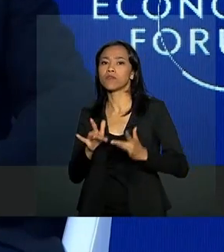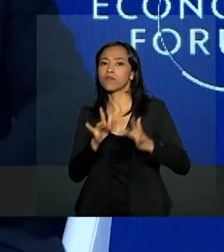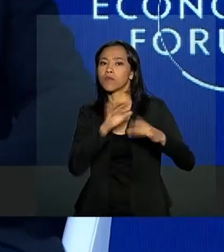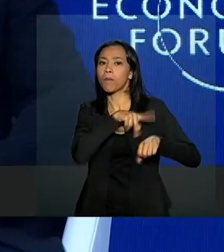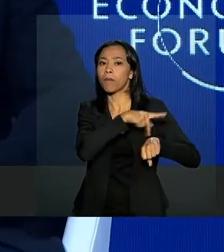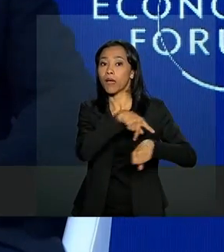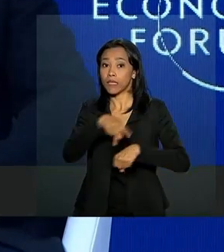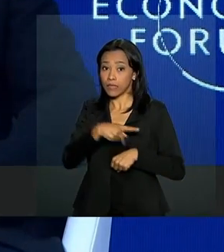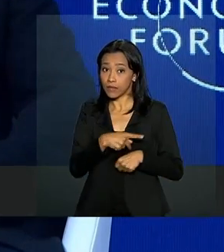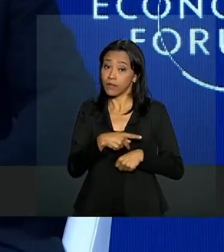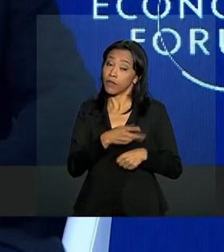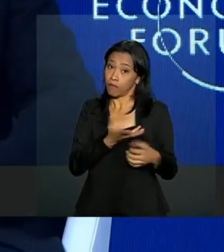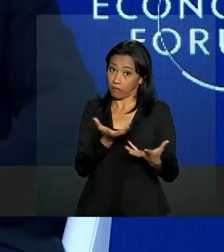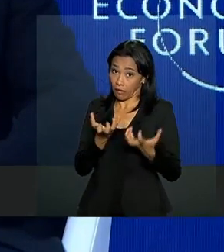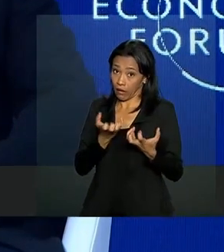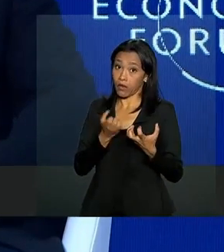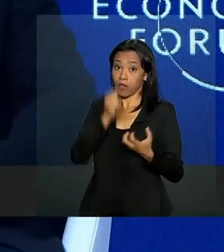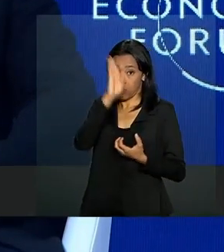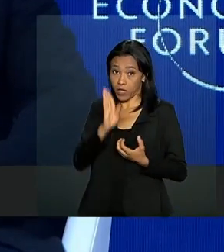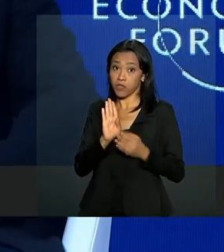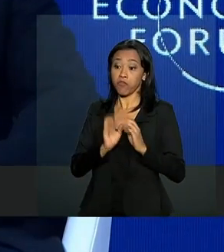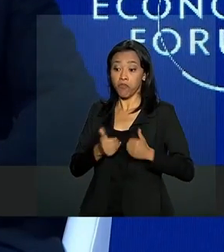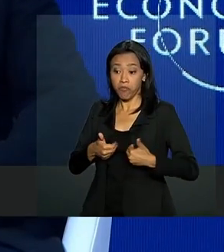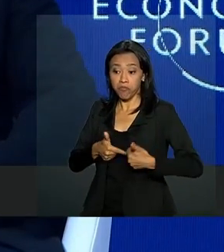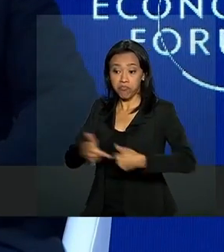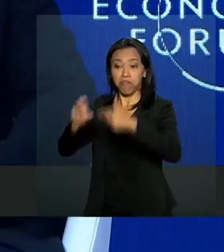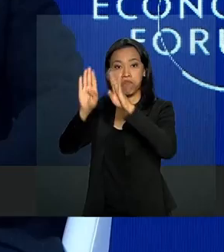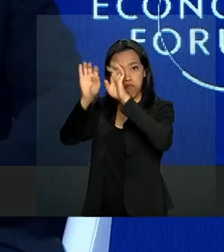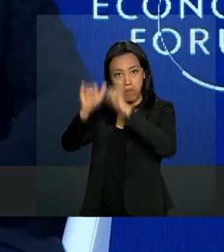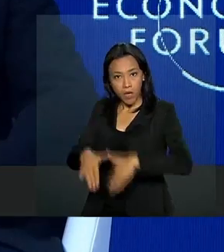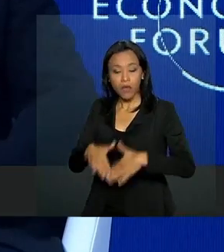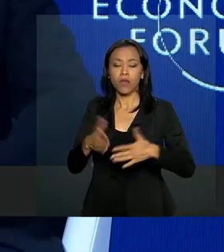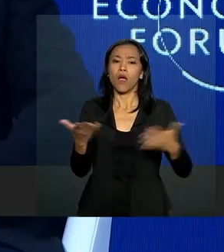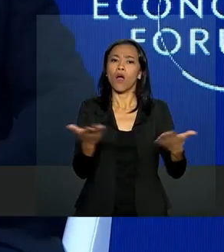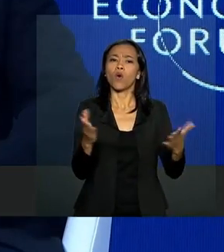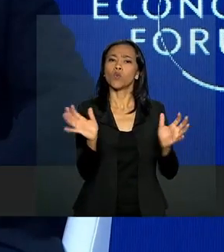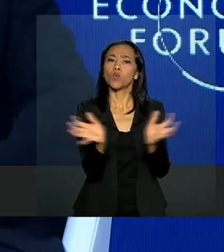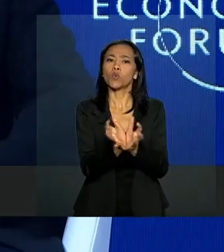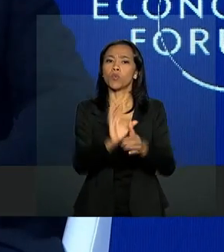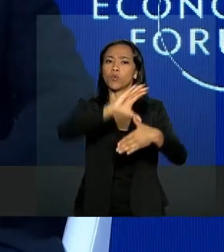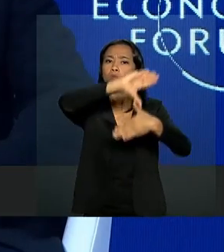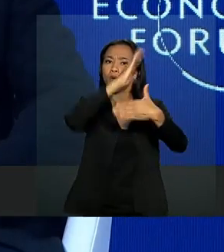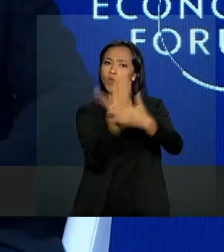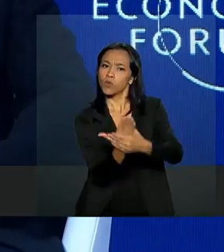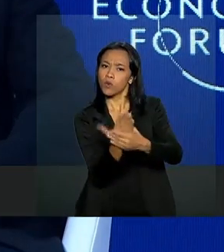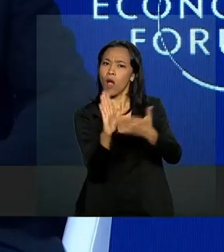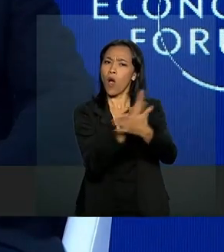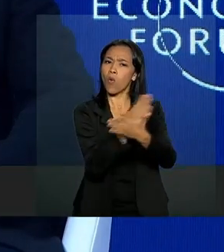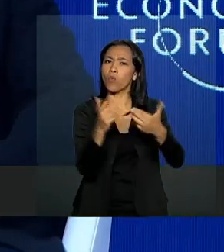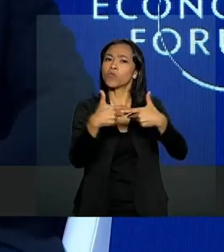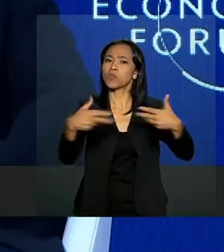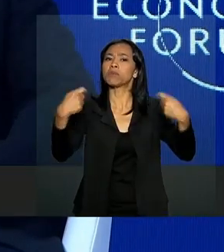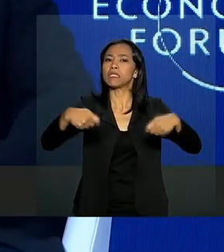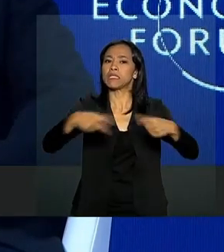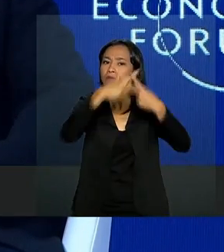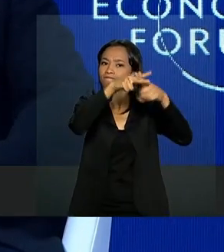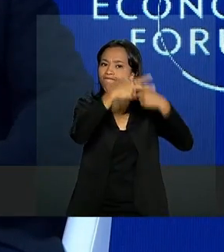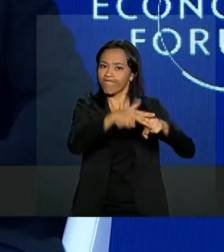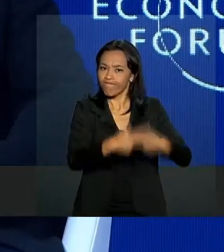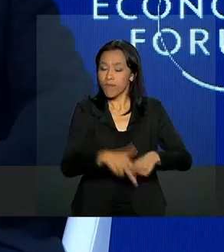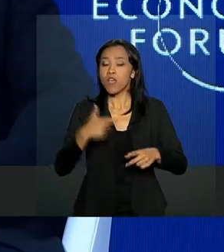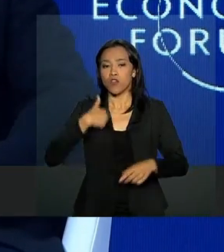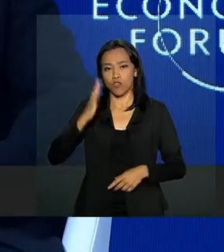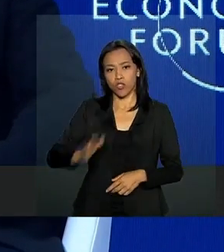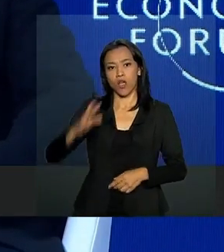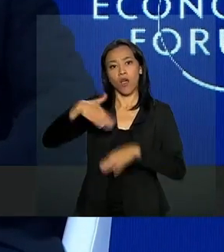Brasil vá bem. No tocante ao Mercosul, alguma coisa deve ser aperfeiçoada. Já conversei com o presidente da Argentina,